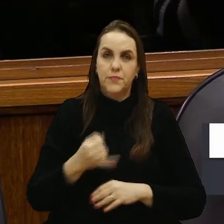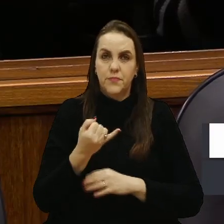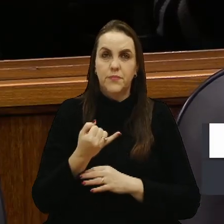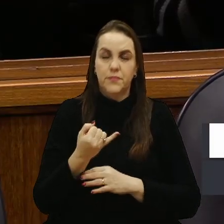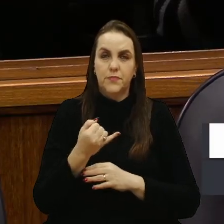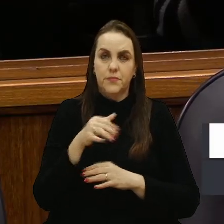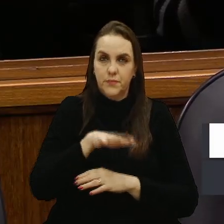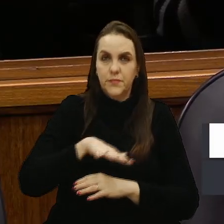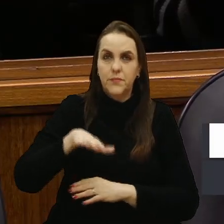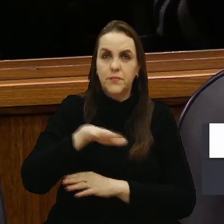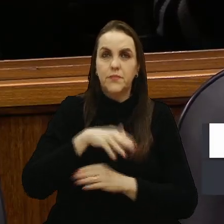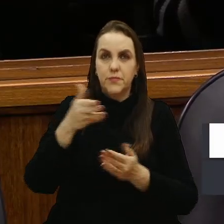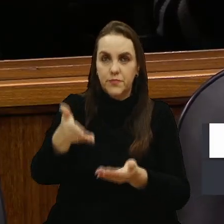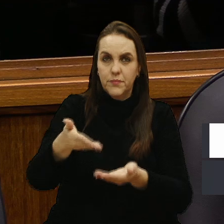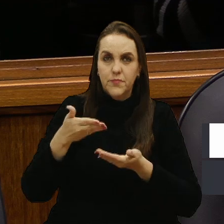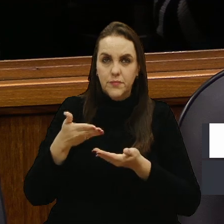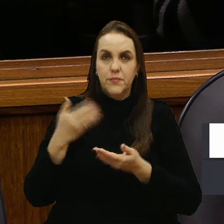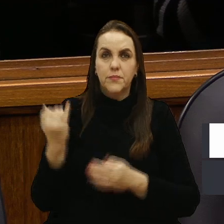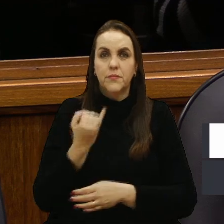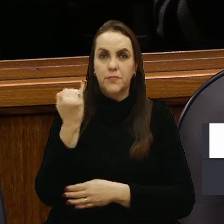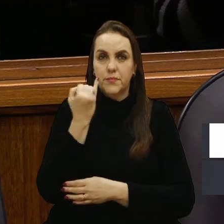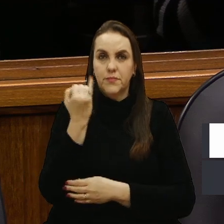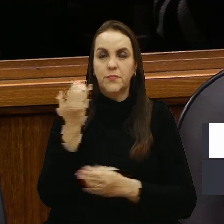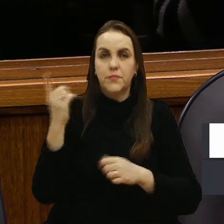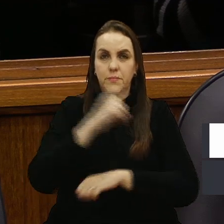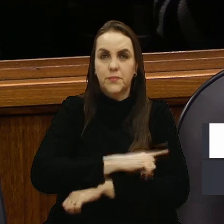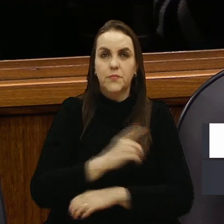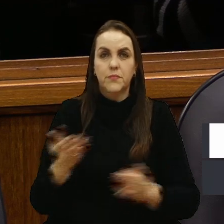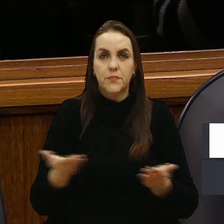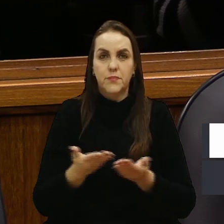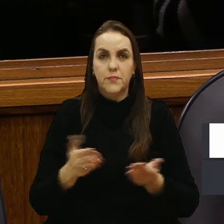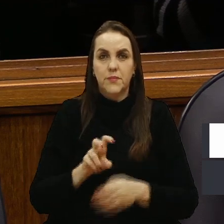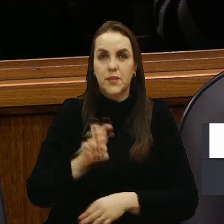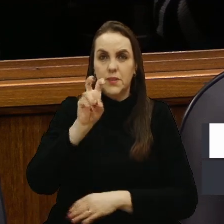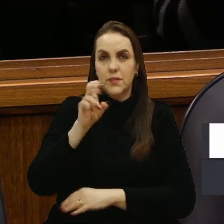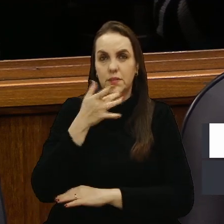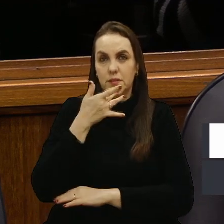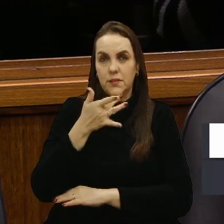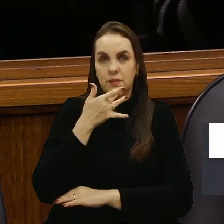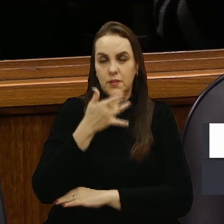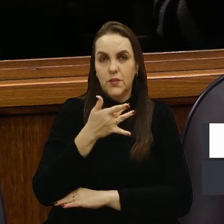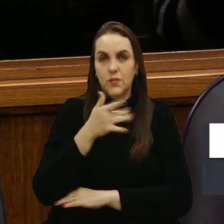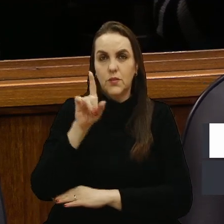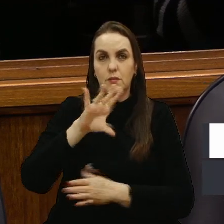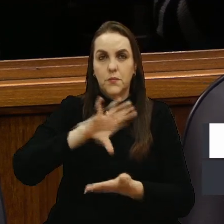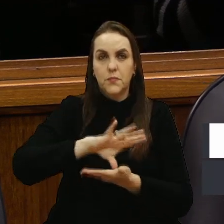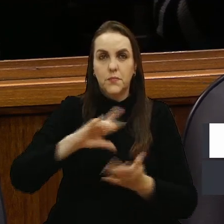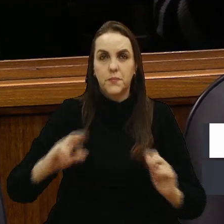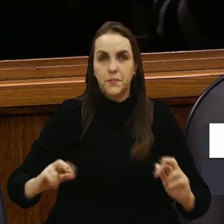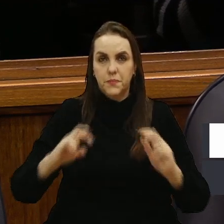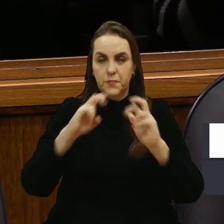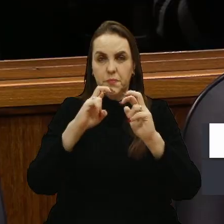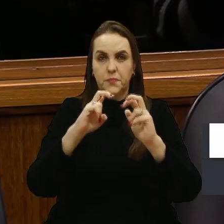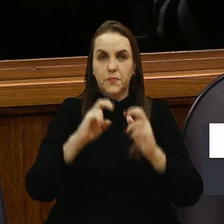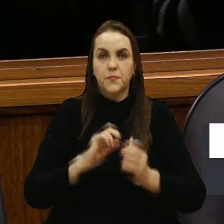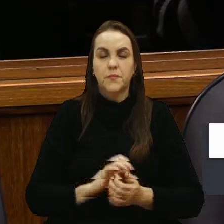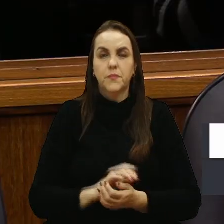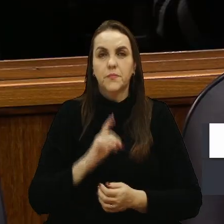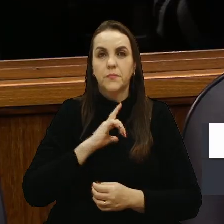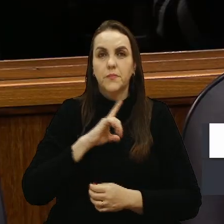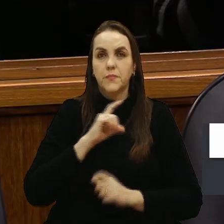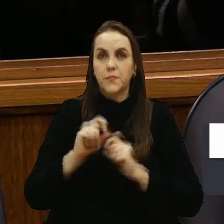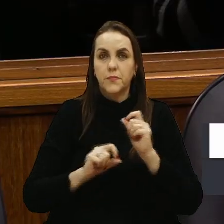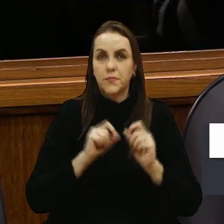um convite muito importante do dia de hoje. Às 5 horas da tarde, na Praça Dante Alighieri, nós teremos